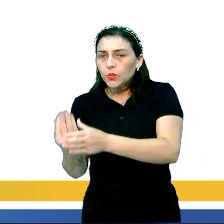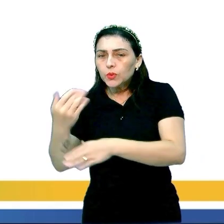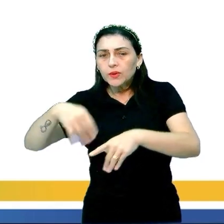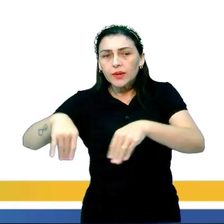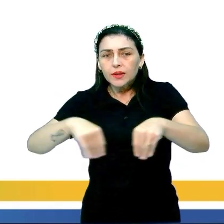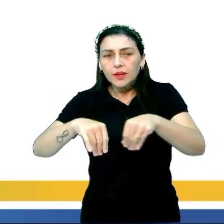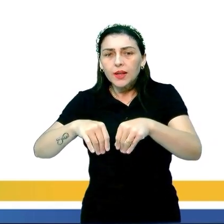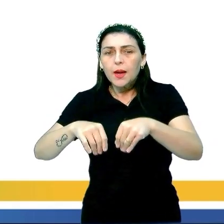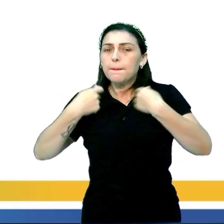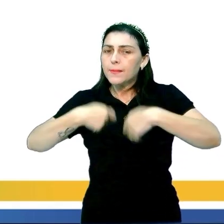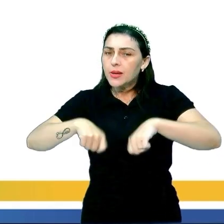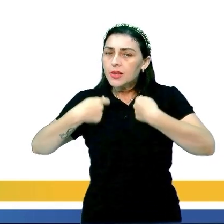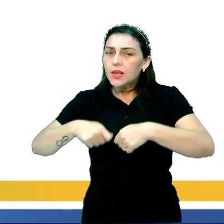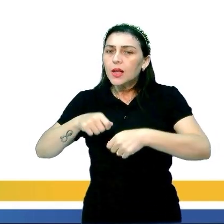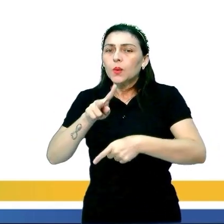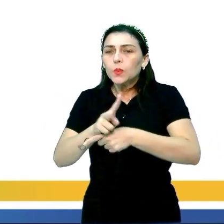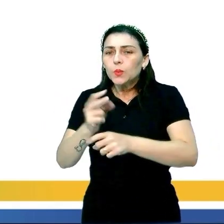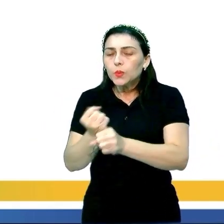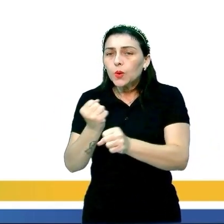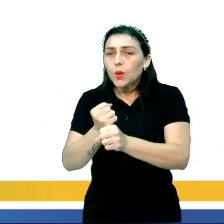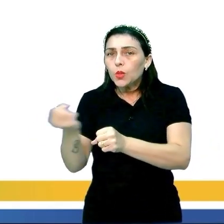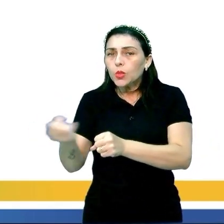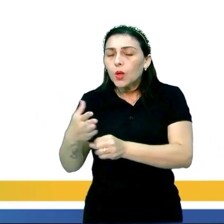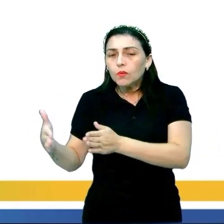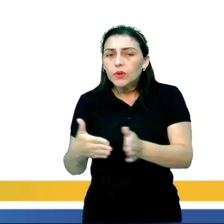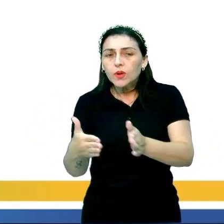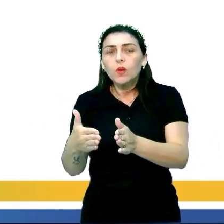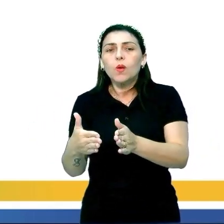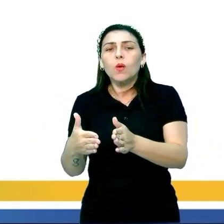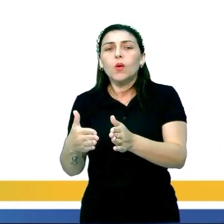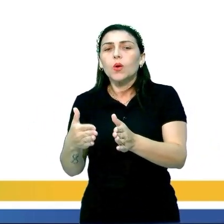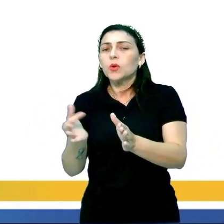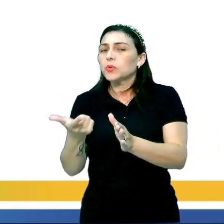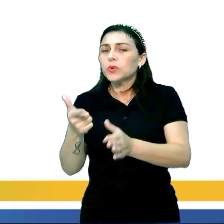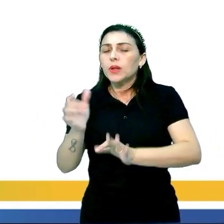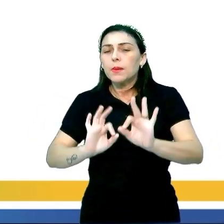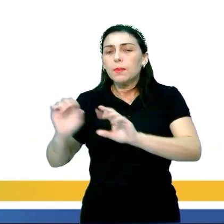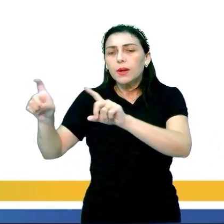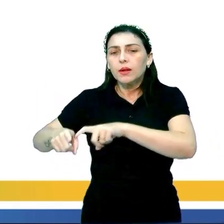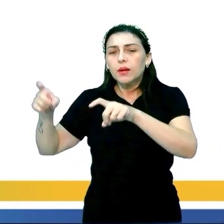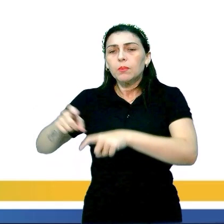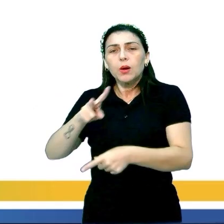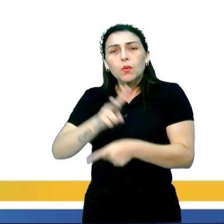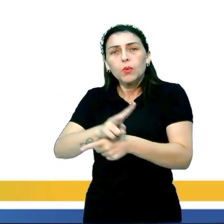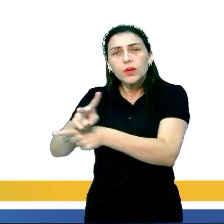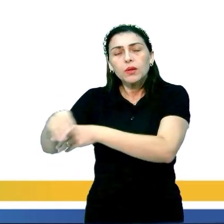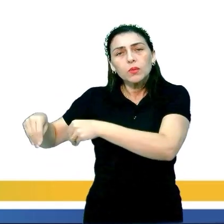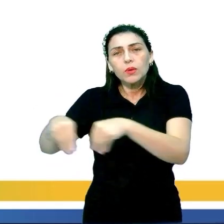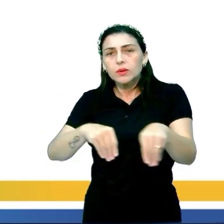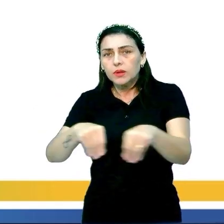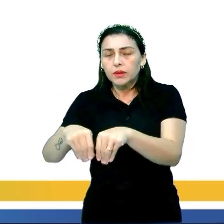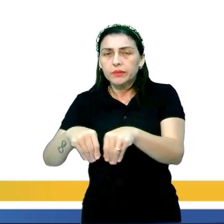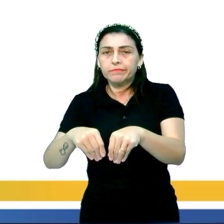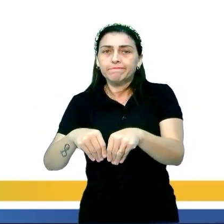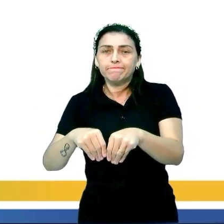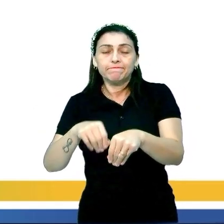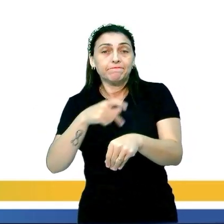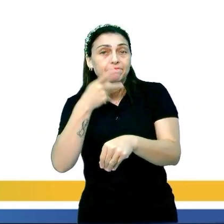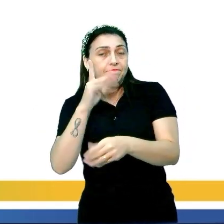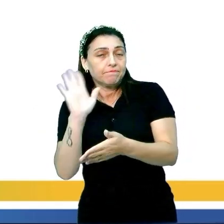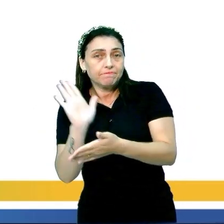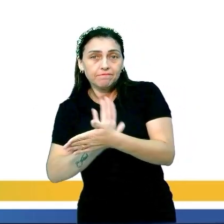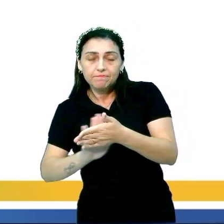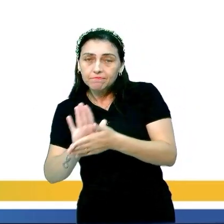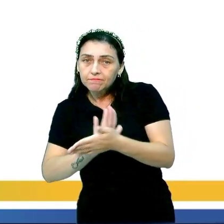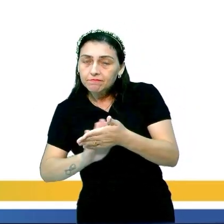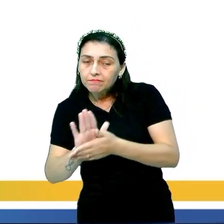da terra, necessidade de se construírem novos caminhos ou despreparo do agricultor no trato com a terra. Ele